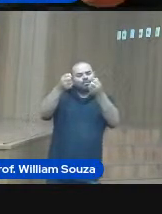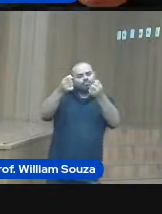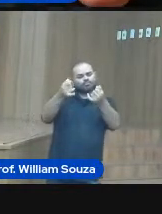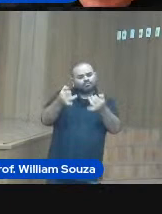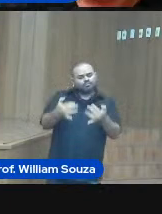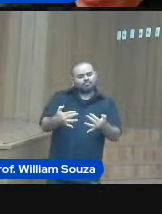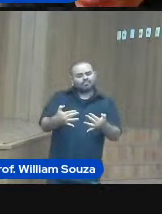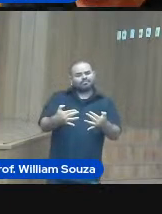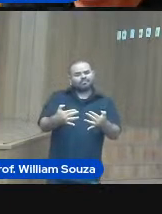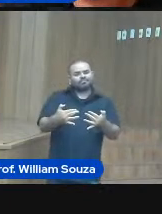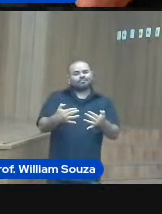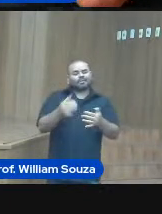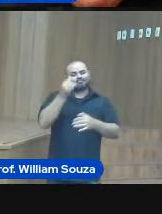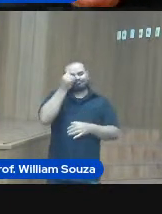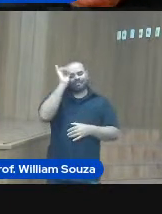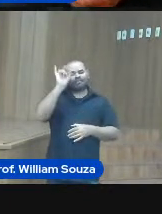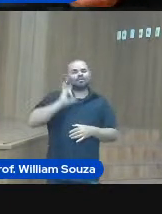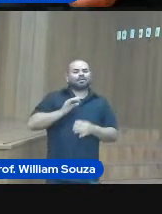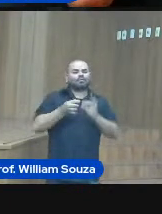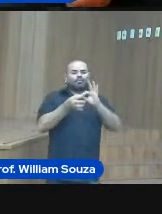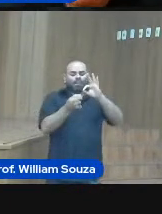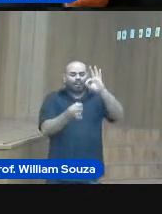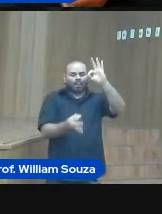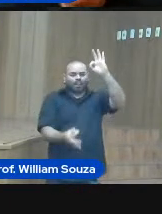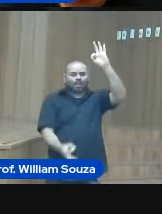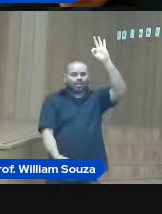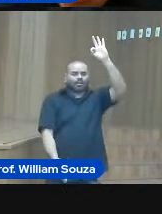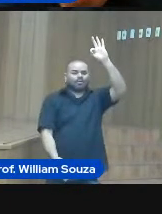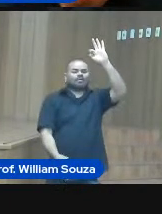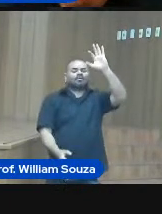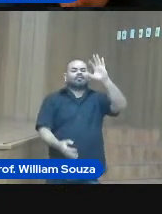aqui até amanhã falando com vocês.